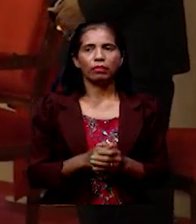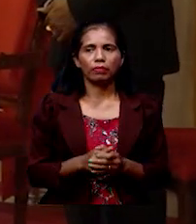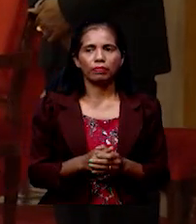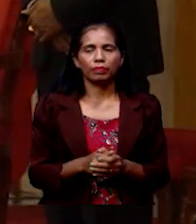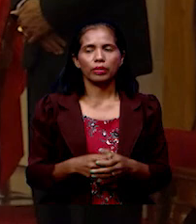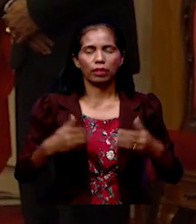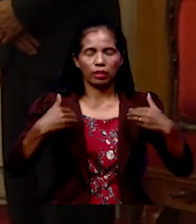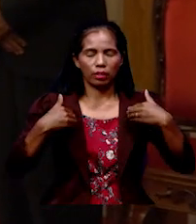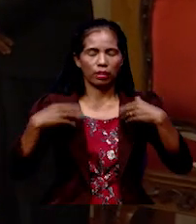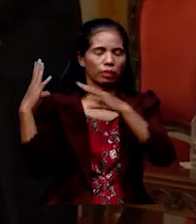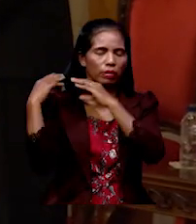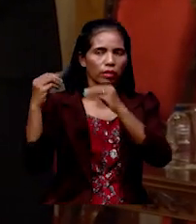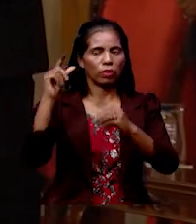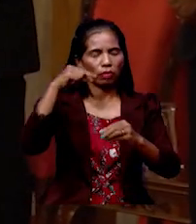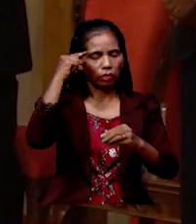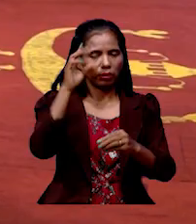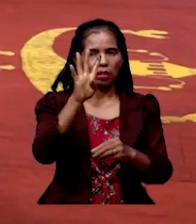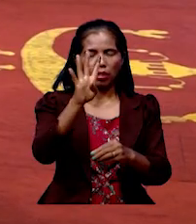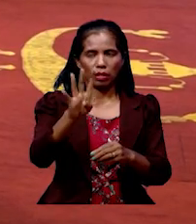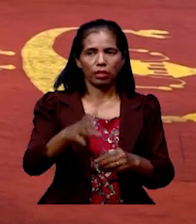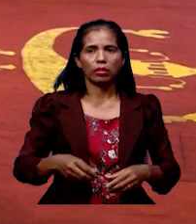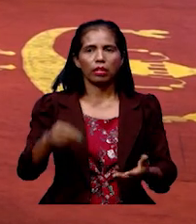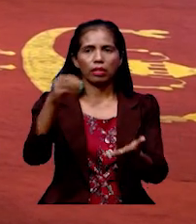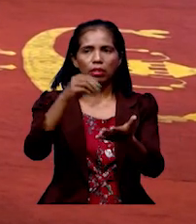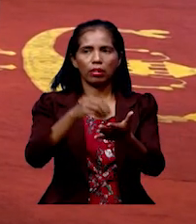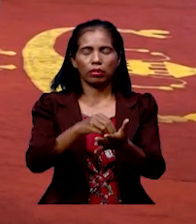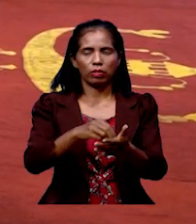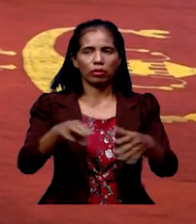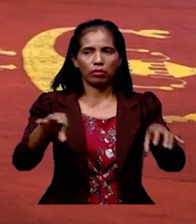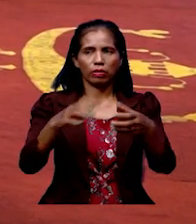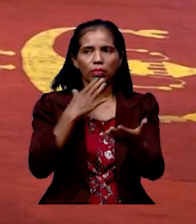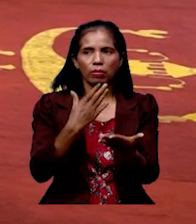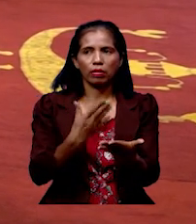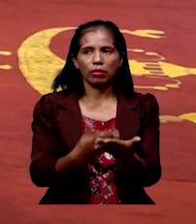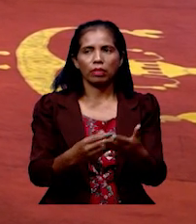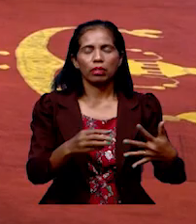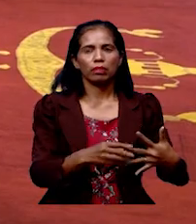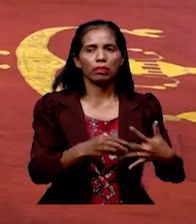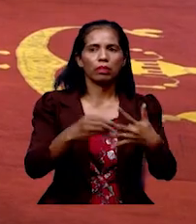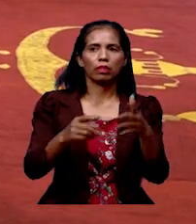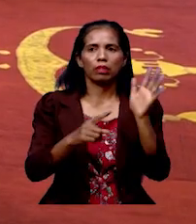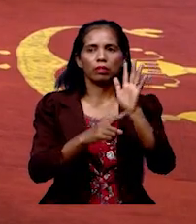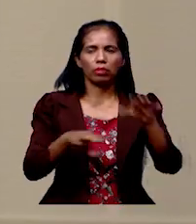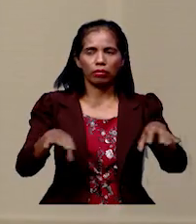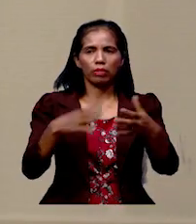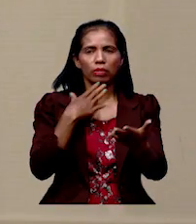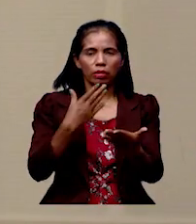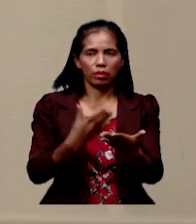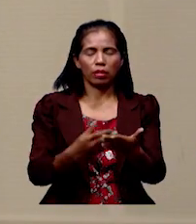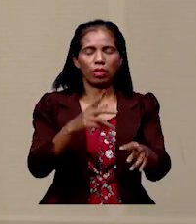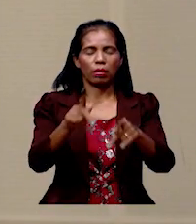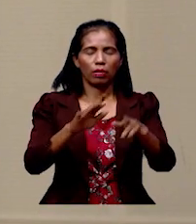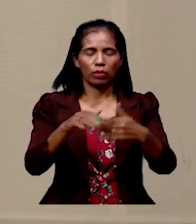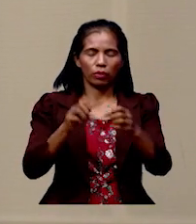a esperança que governante foi na Inhat né, seja tudo prestação serviço nebe diak, liu-liu, hatutan serviço diak nebe governante se sante